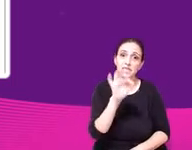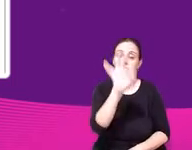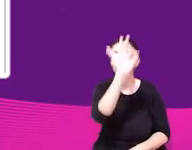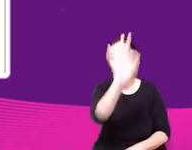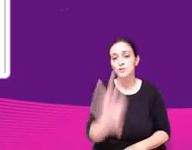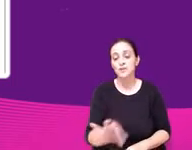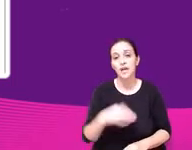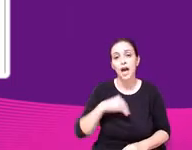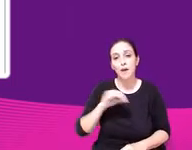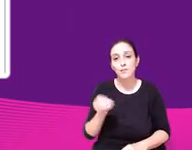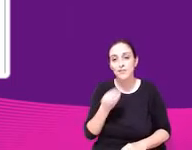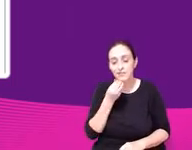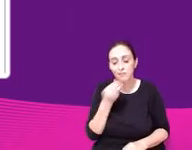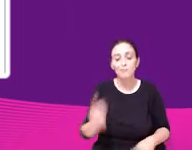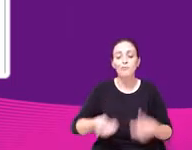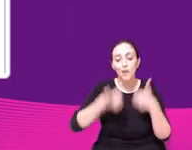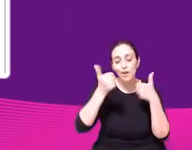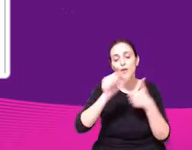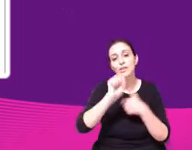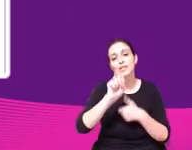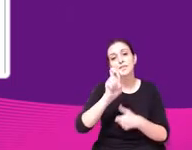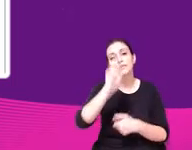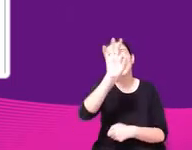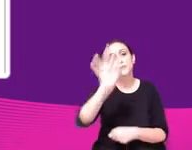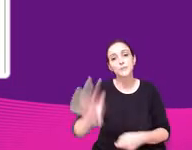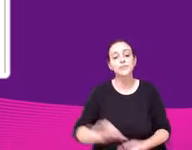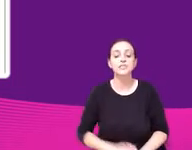aproveitar 85%.